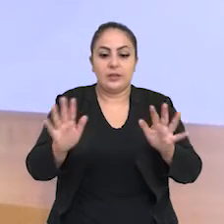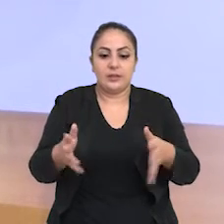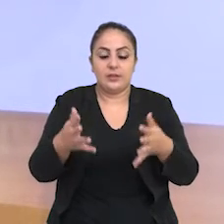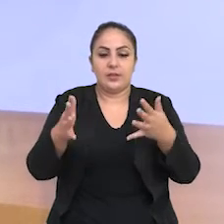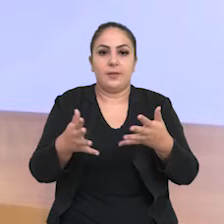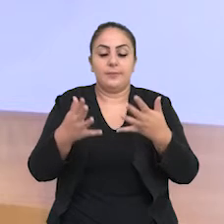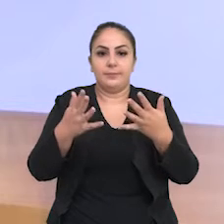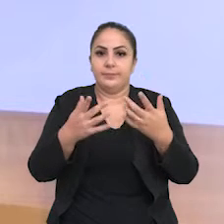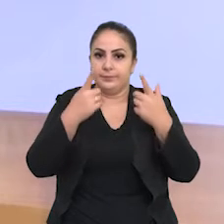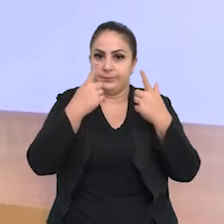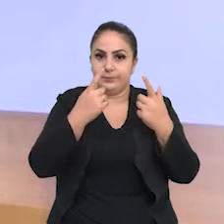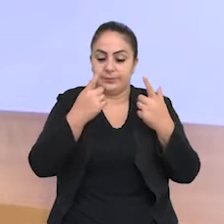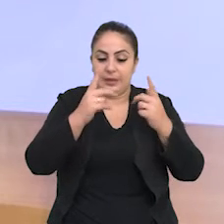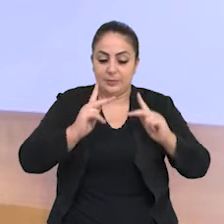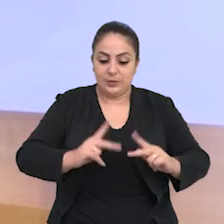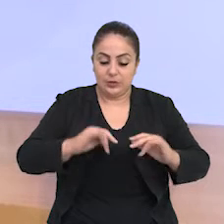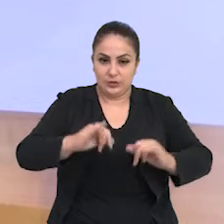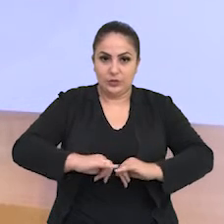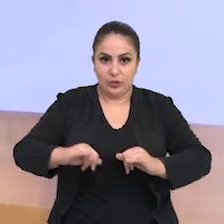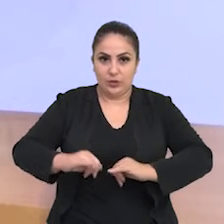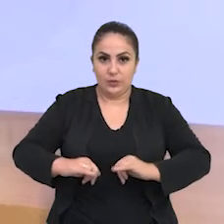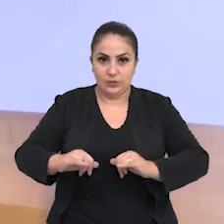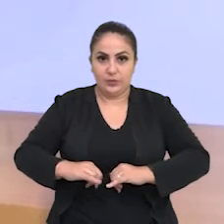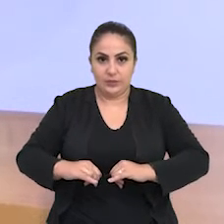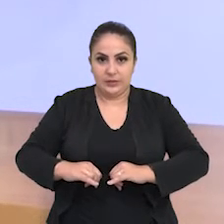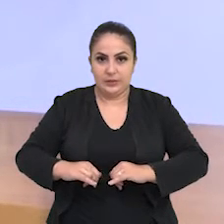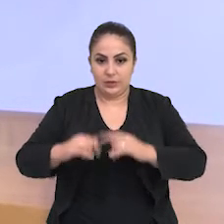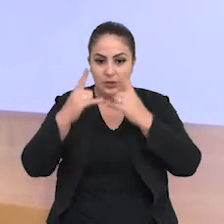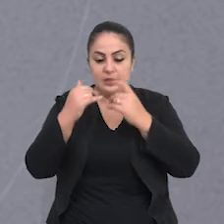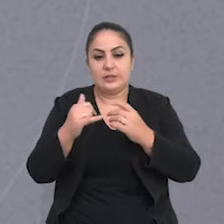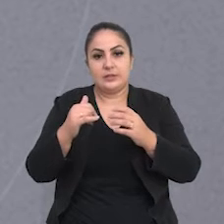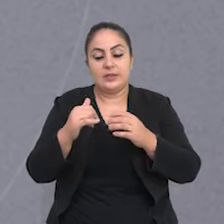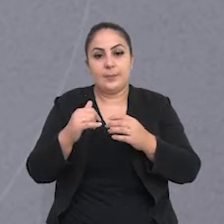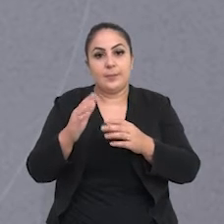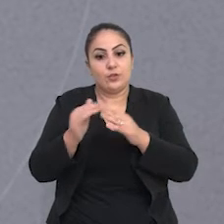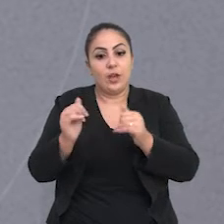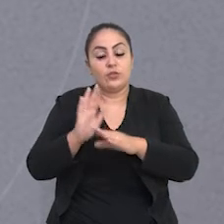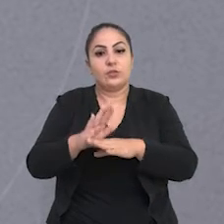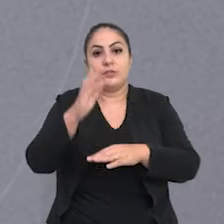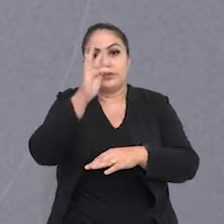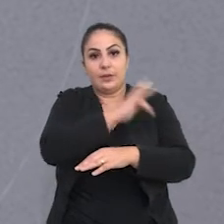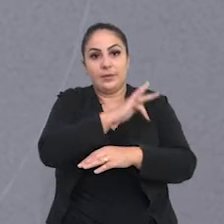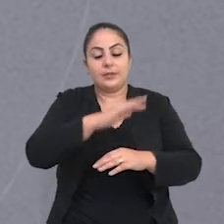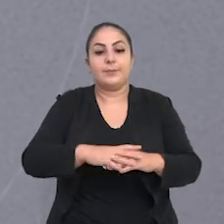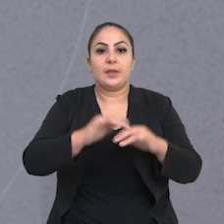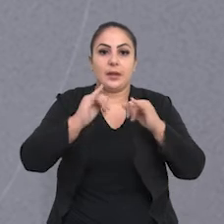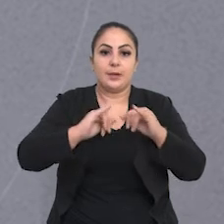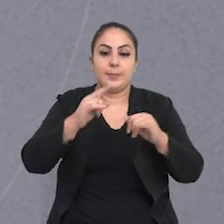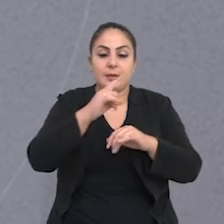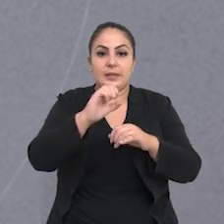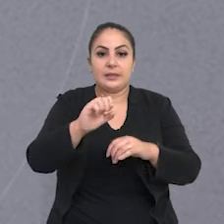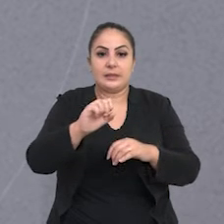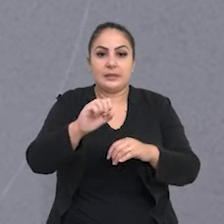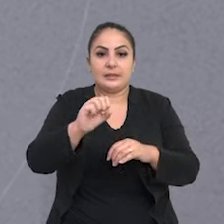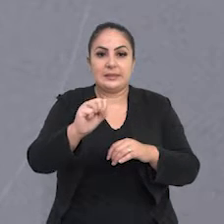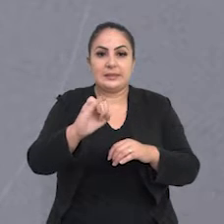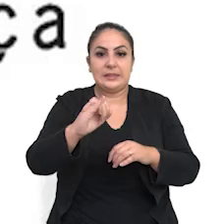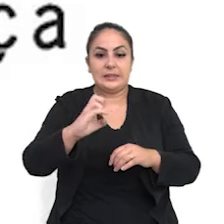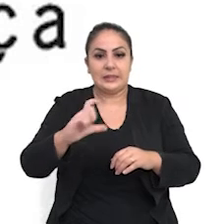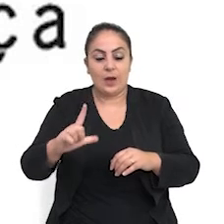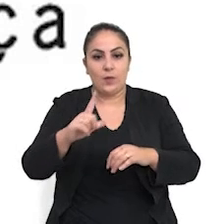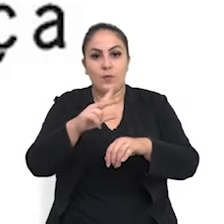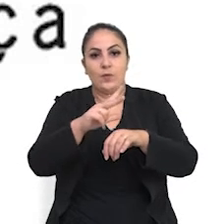que incentiva as vítimas a pedirem ajuda em farmácias. A campanha Sinal Vermelho contra a